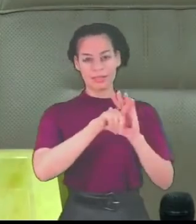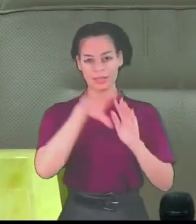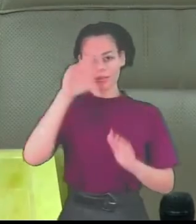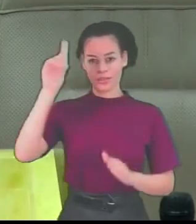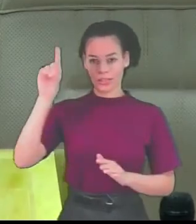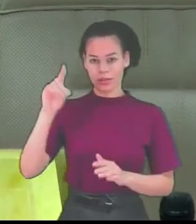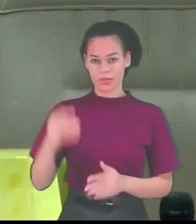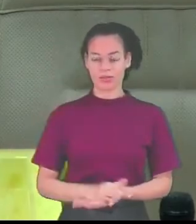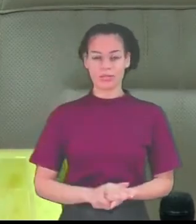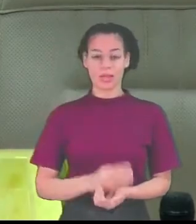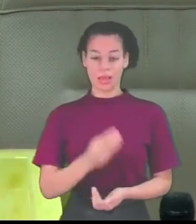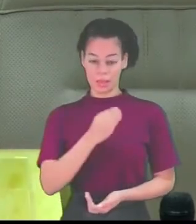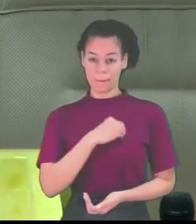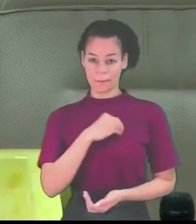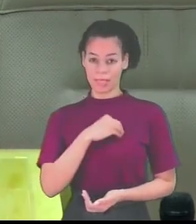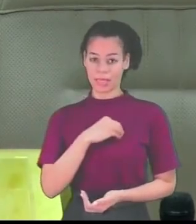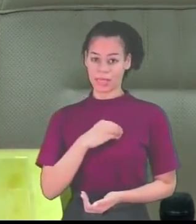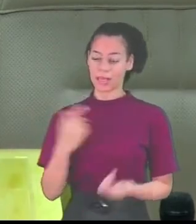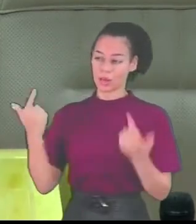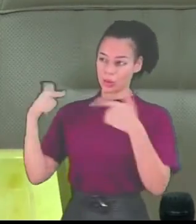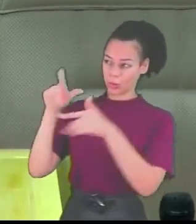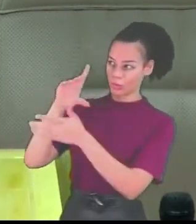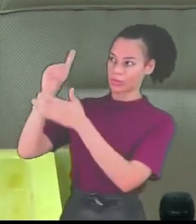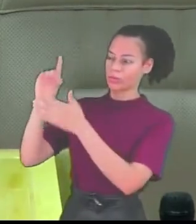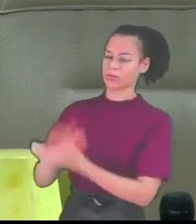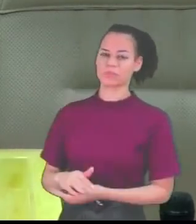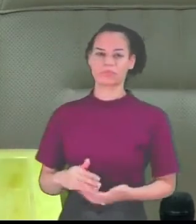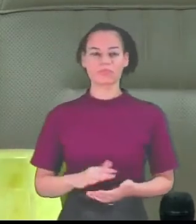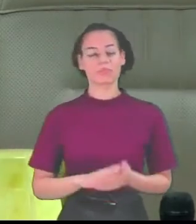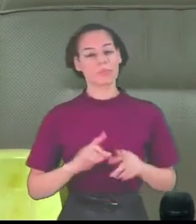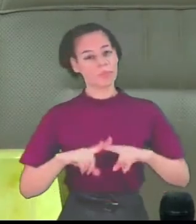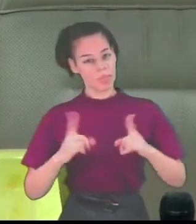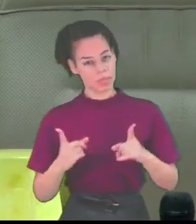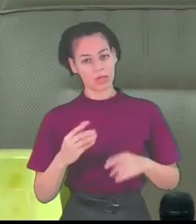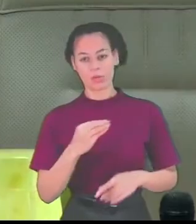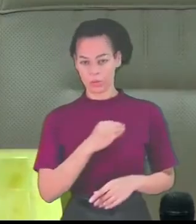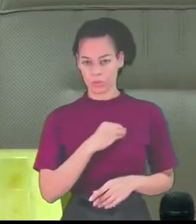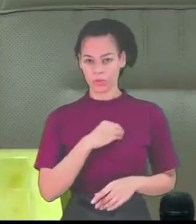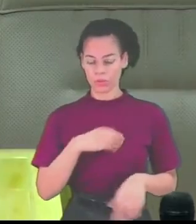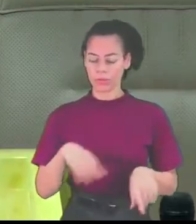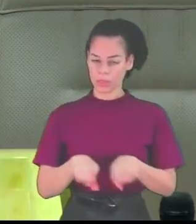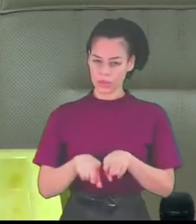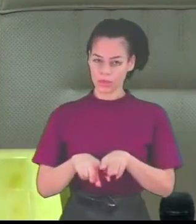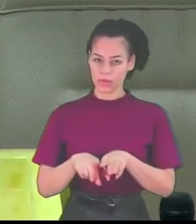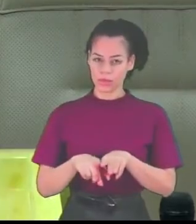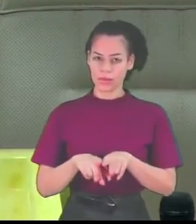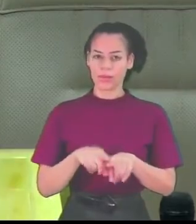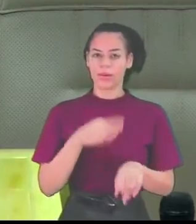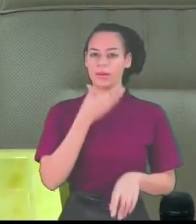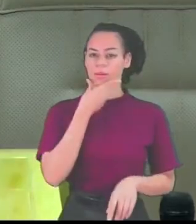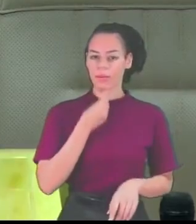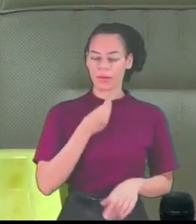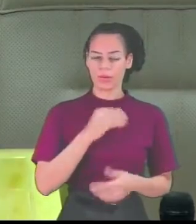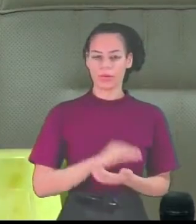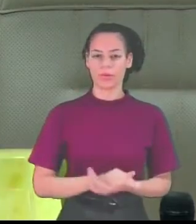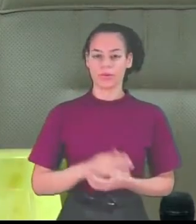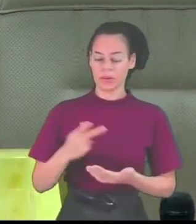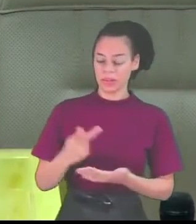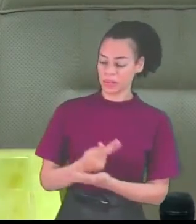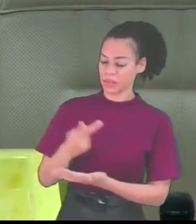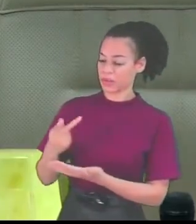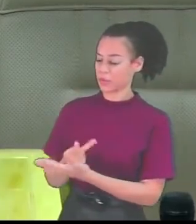mas não tem problema o homem pecou vacilou error